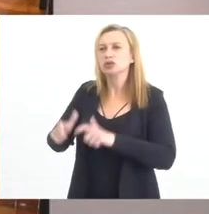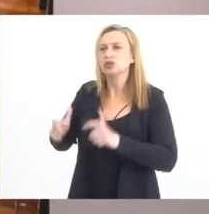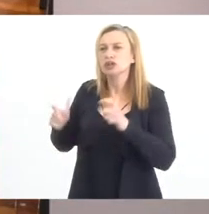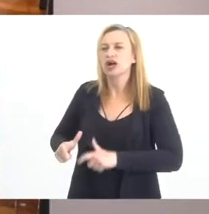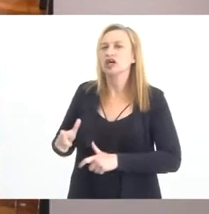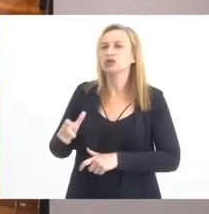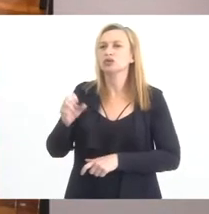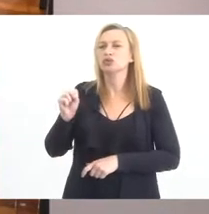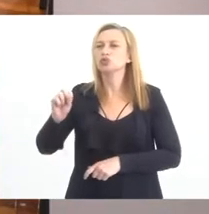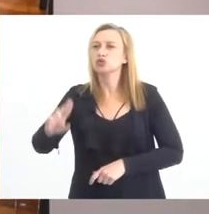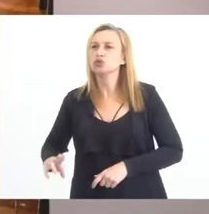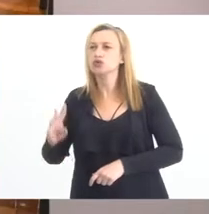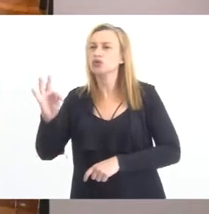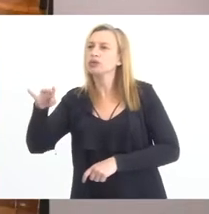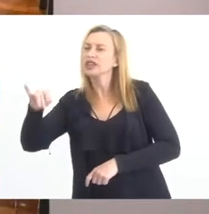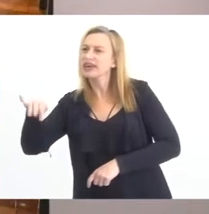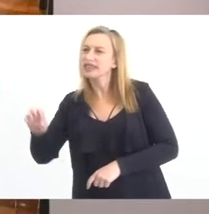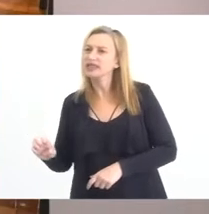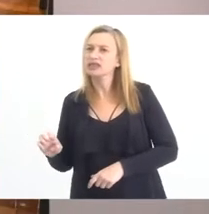Fluminense.